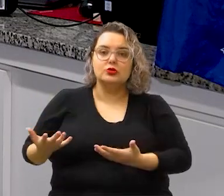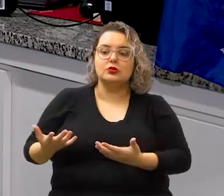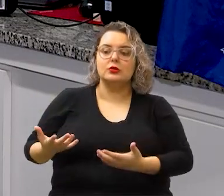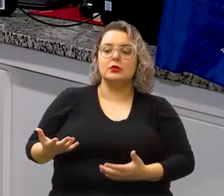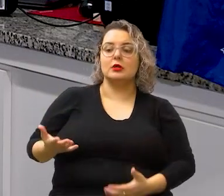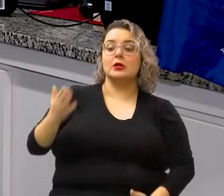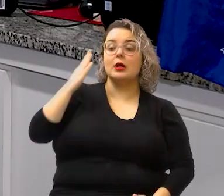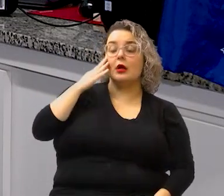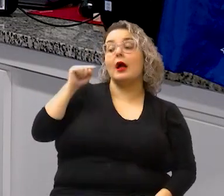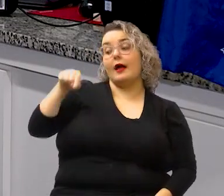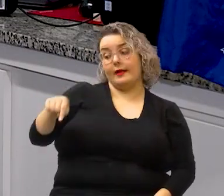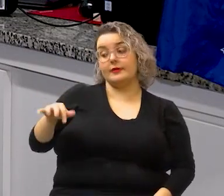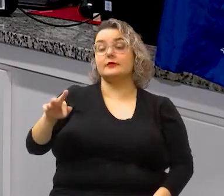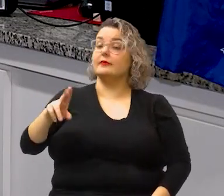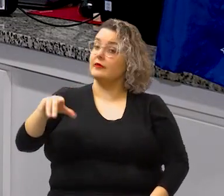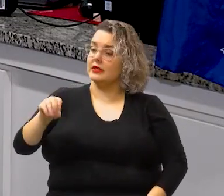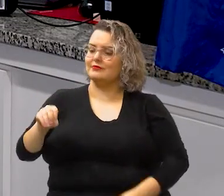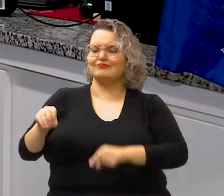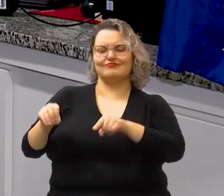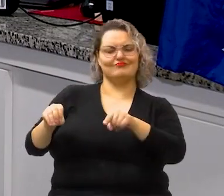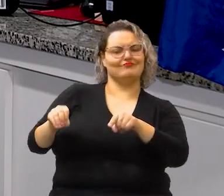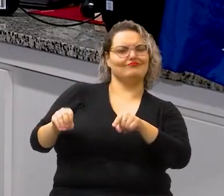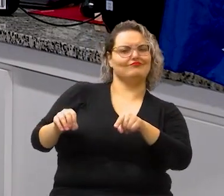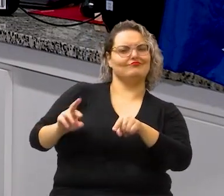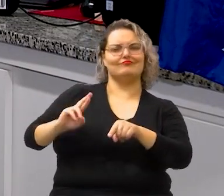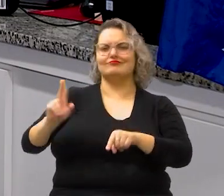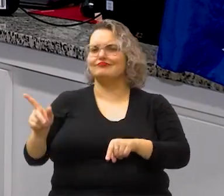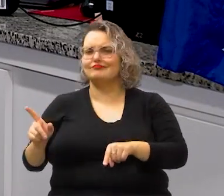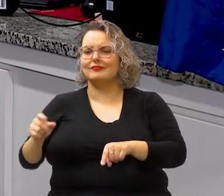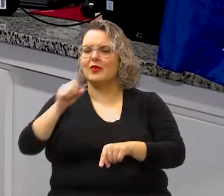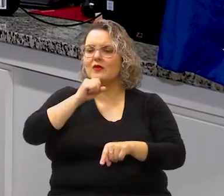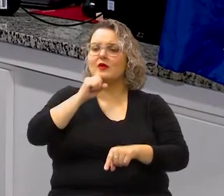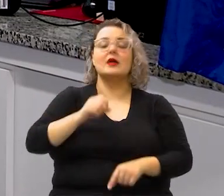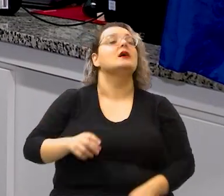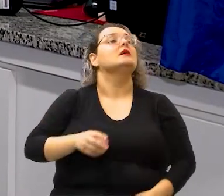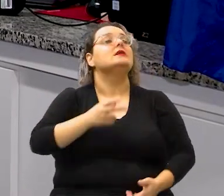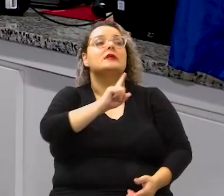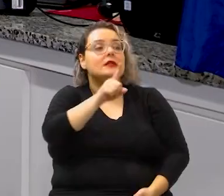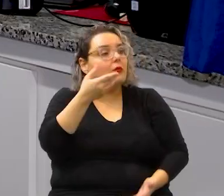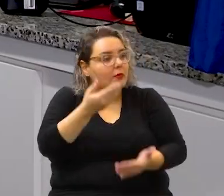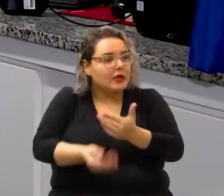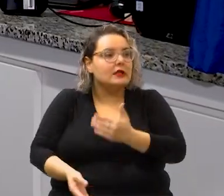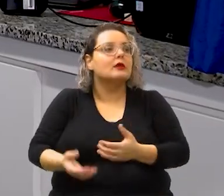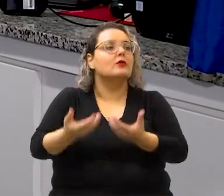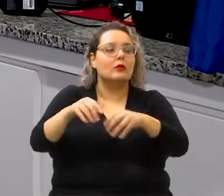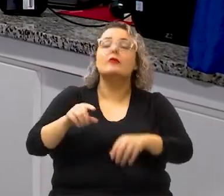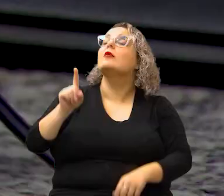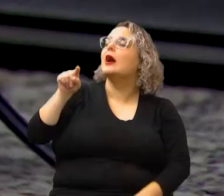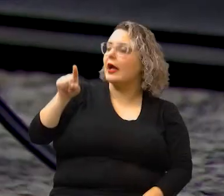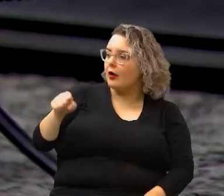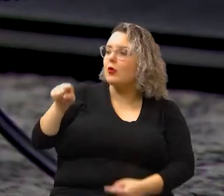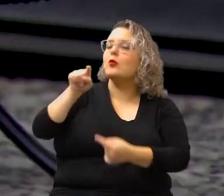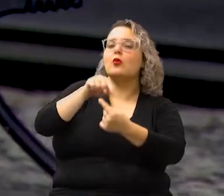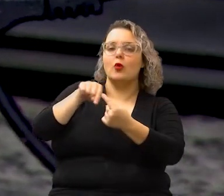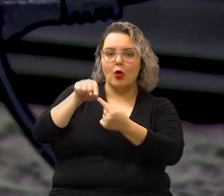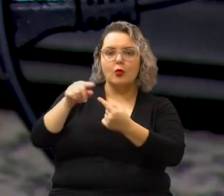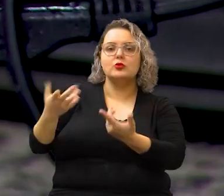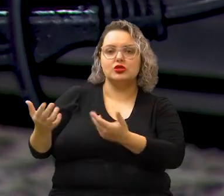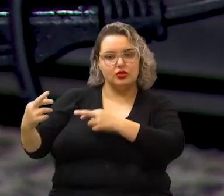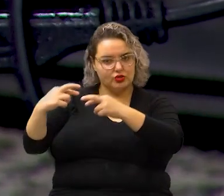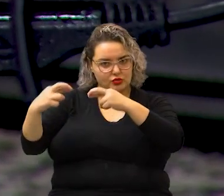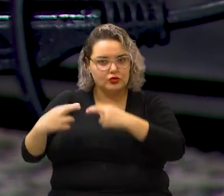Então, tirando o espectro, eu saberia, esse ovo é fresco, esse ovo tem tantos dias. Sem perder os ovos. Sem perder os ovos. Esse é o intuito